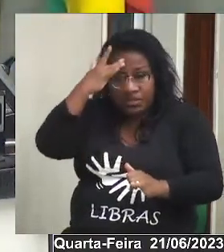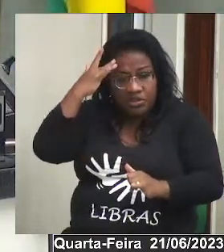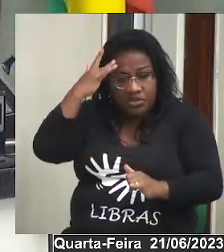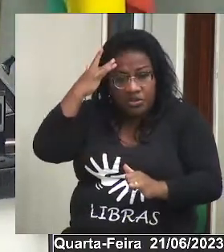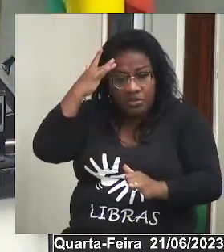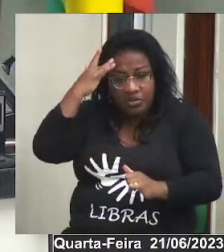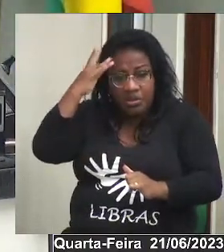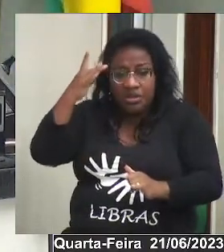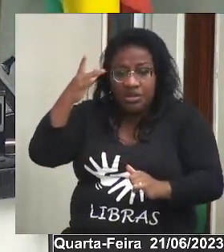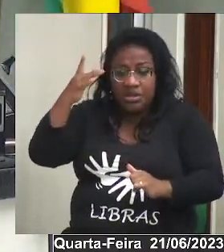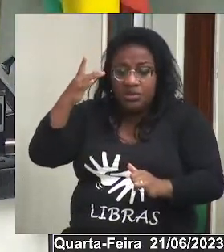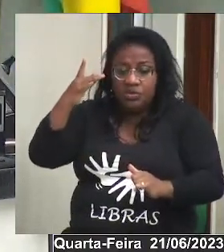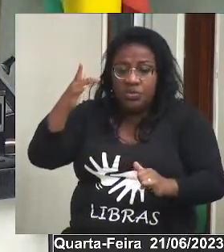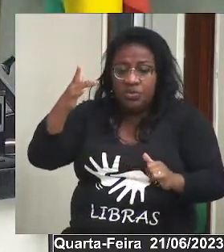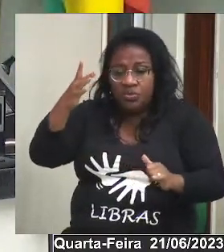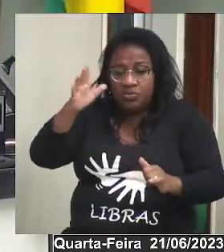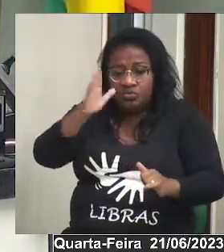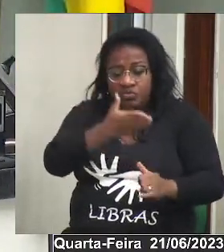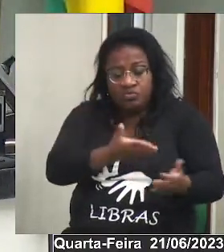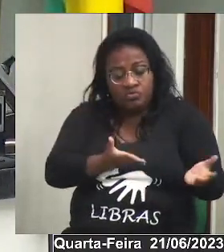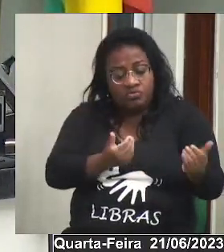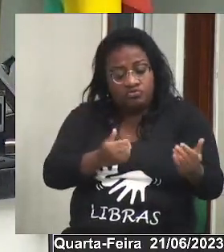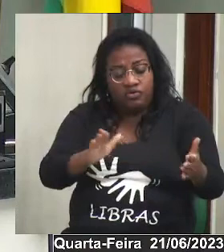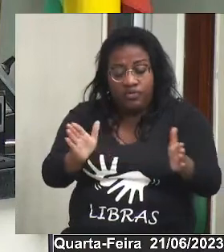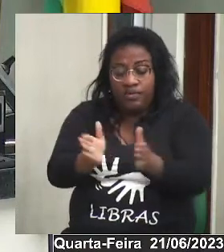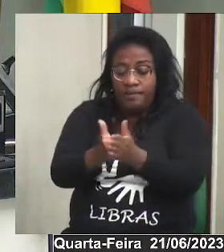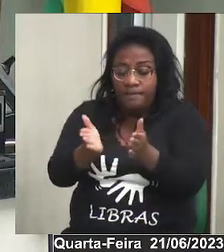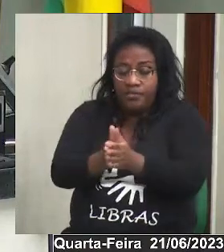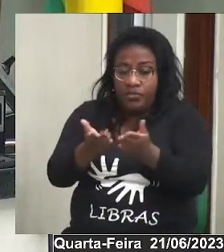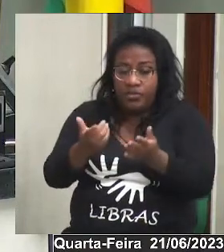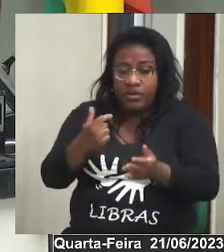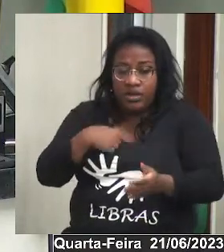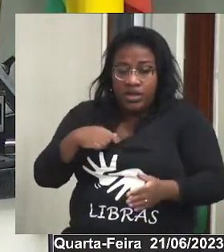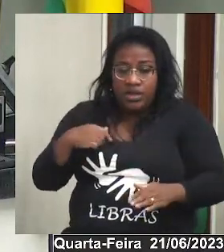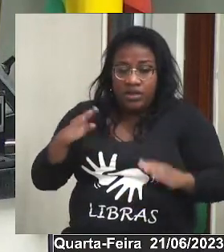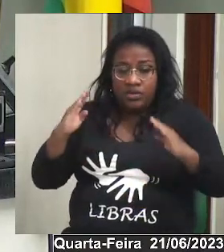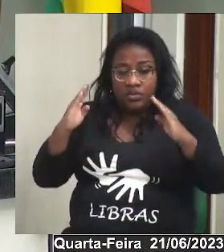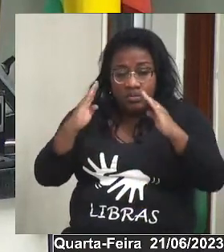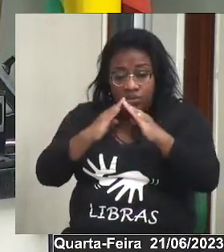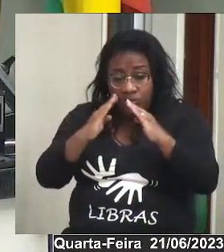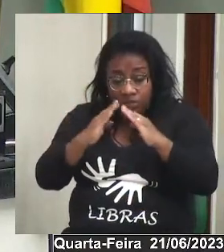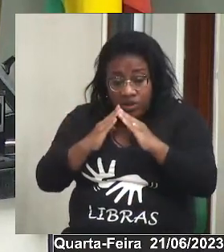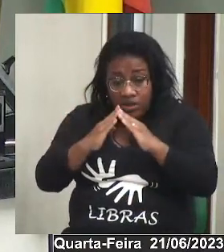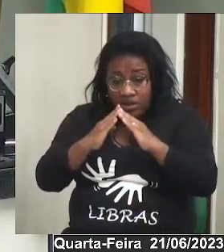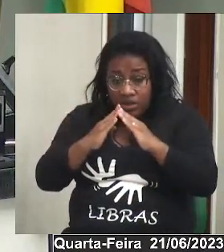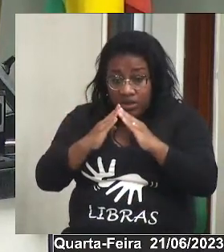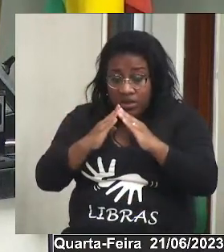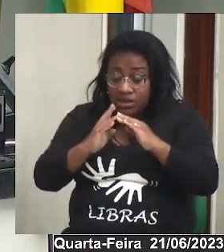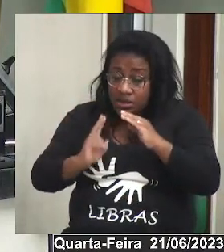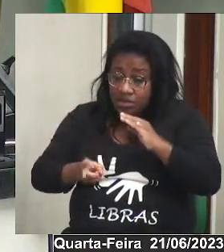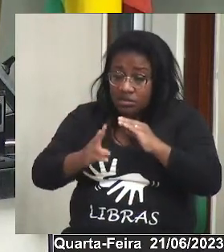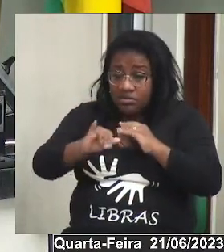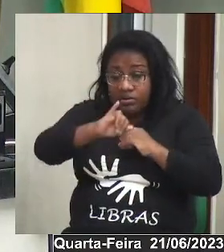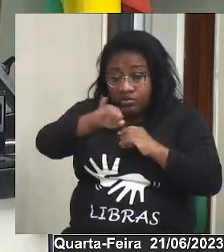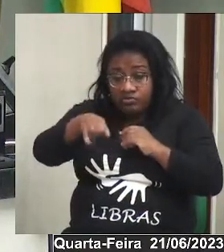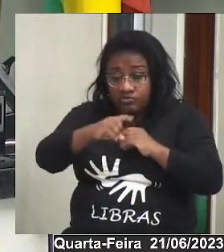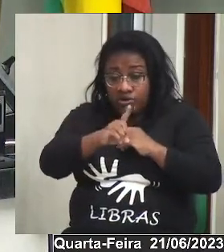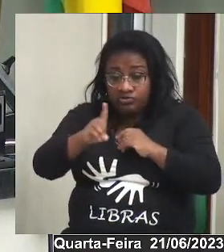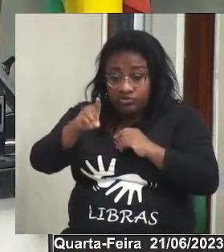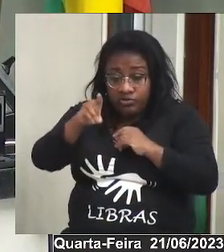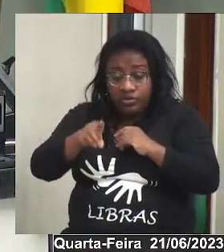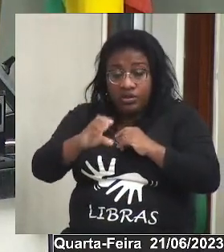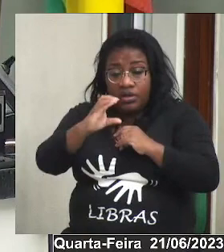que o jovem da periferia tem. Eu quero dizer ao senhor que eu morei e sempre morei no